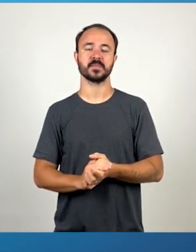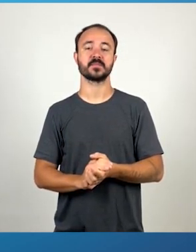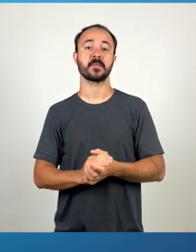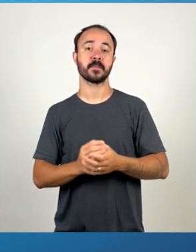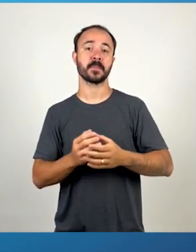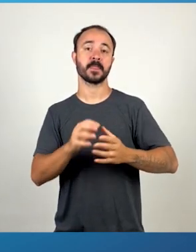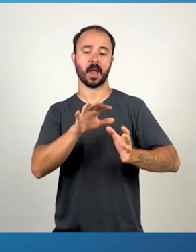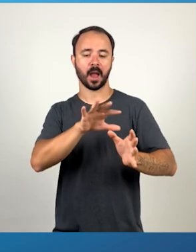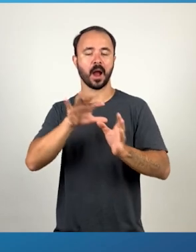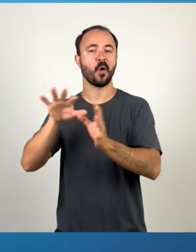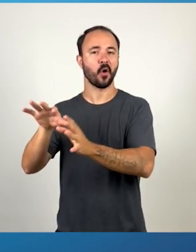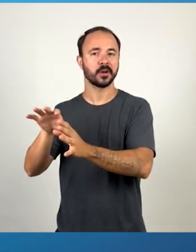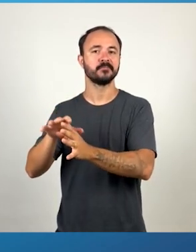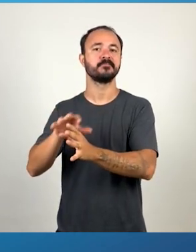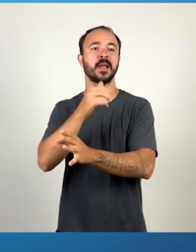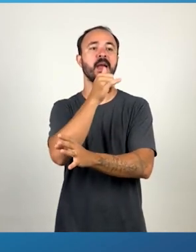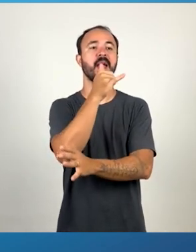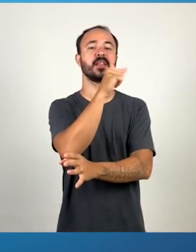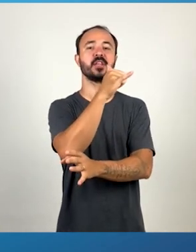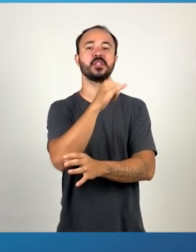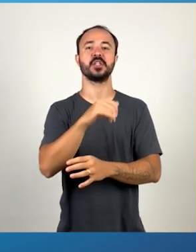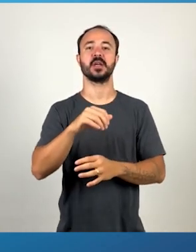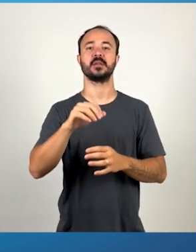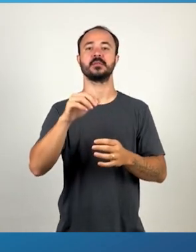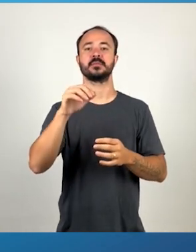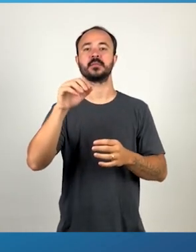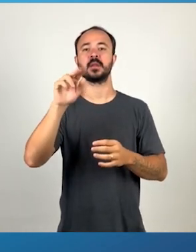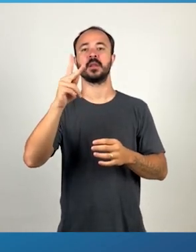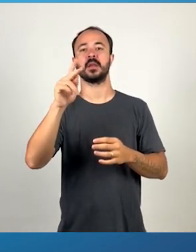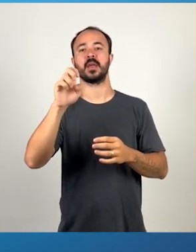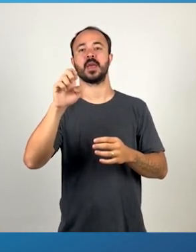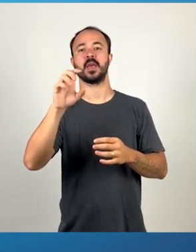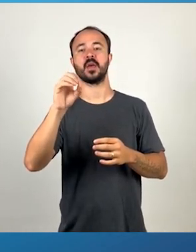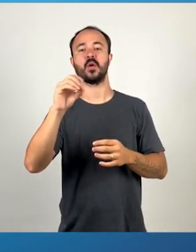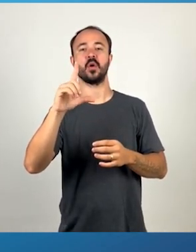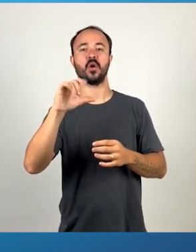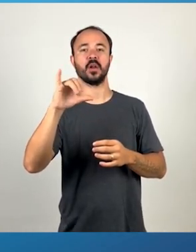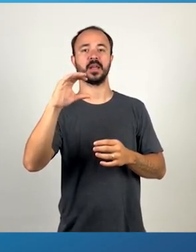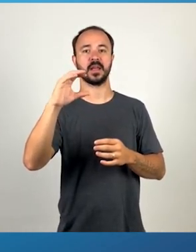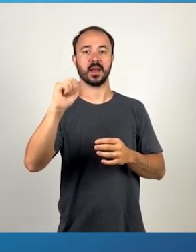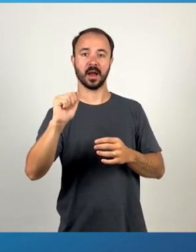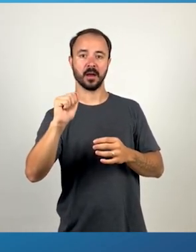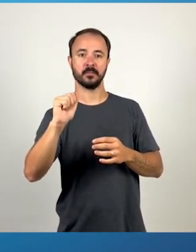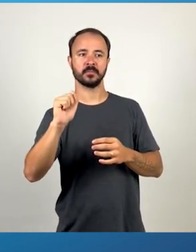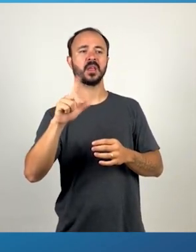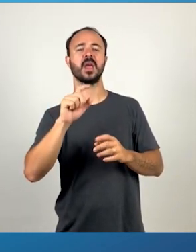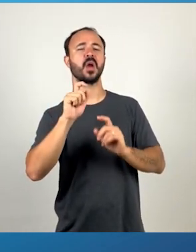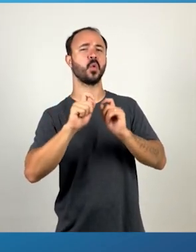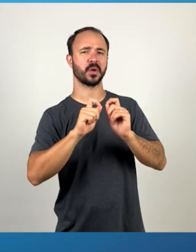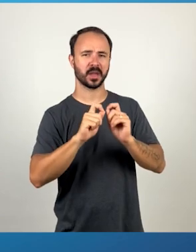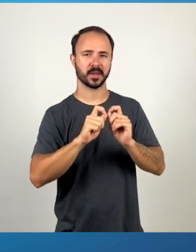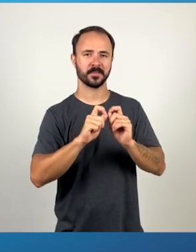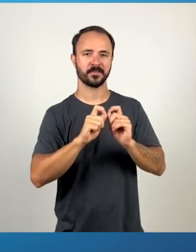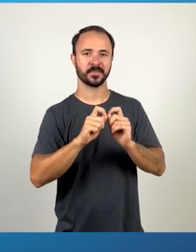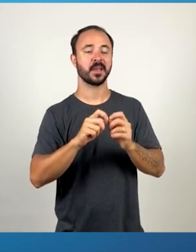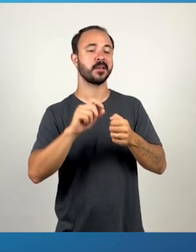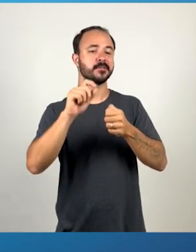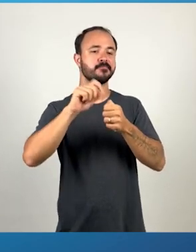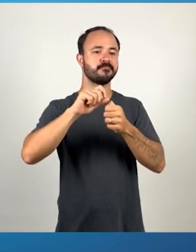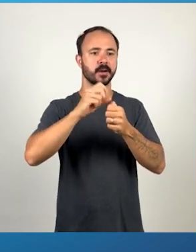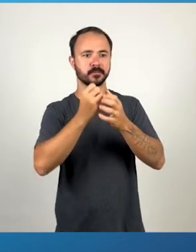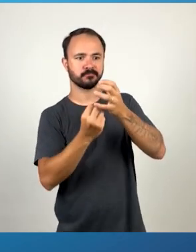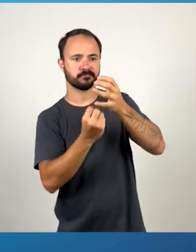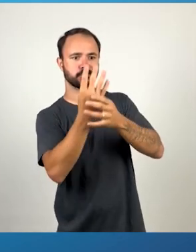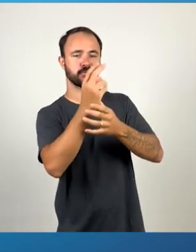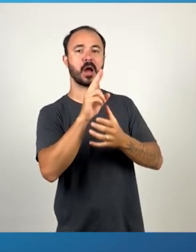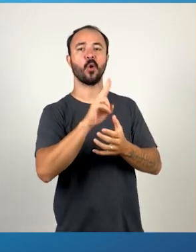Já a energia eólica é algo que vem avançando aqui no nosso país, a produção de energia, né, aí que se utiliza do